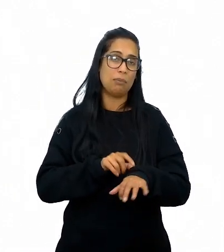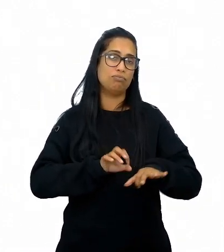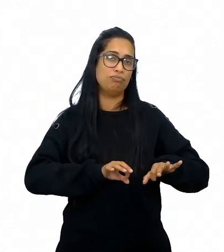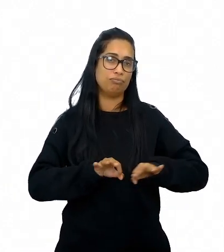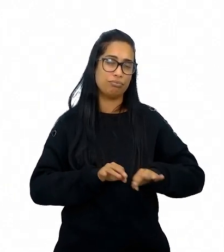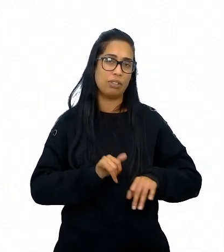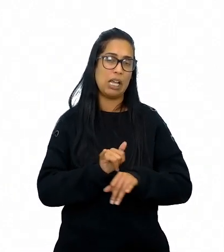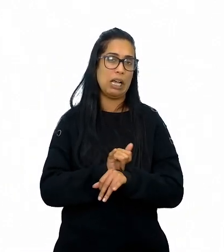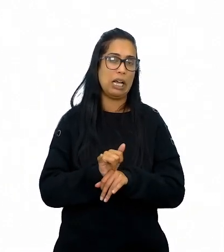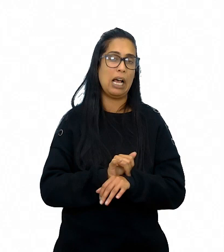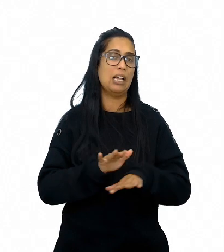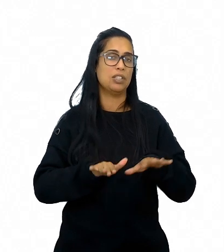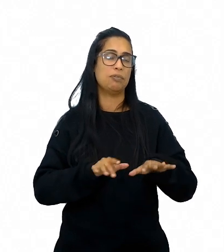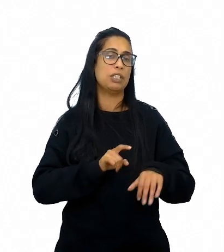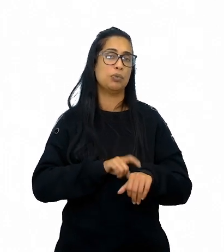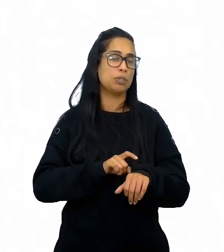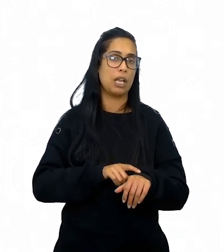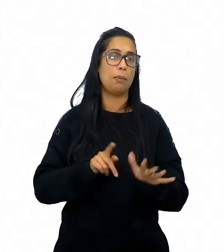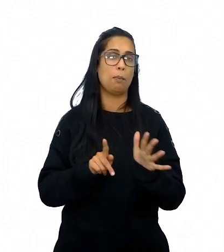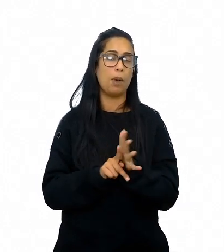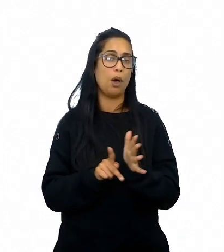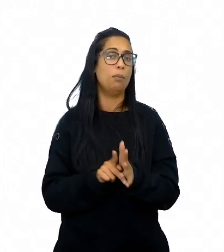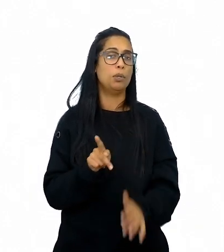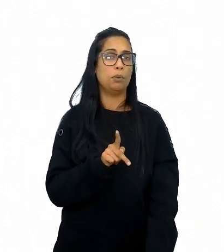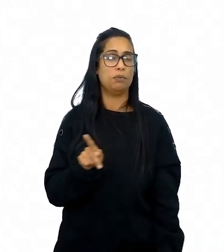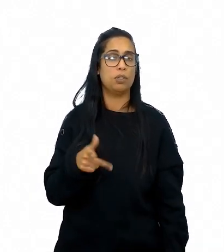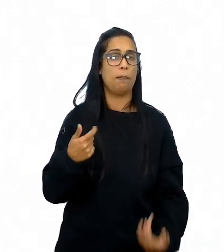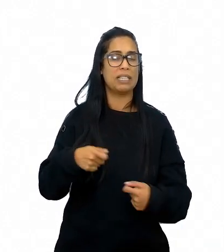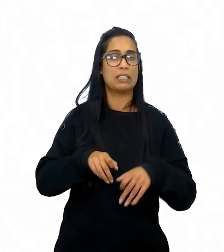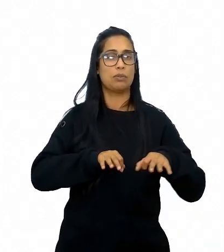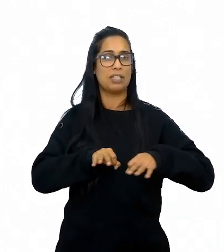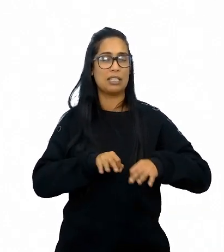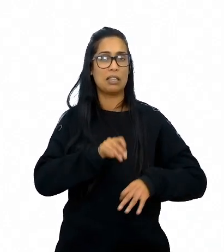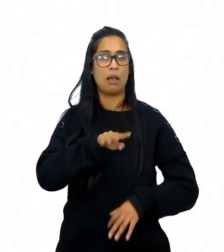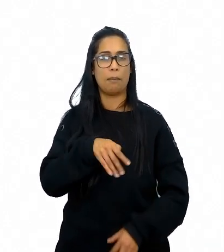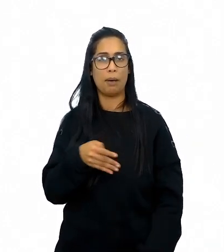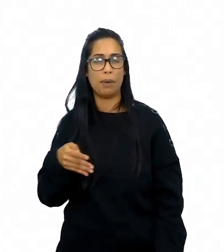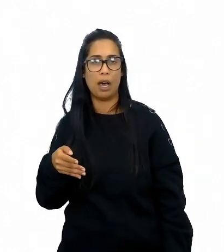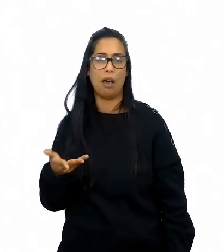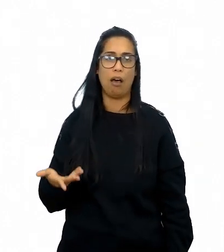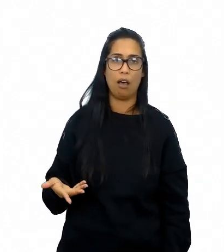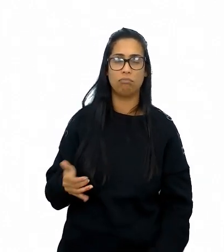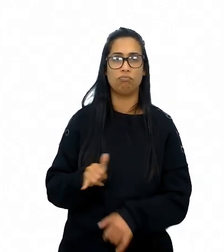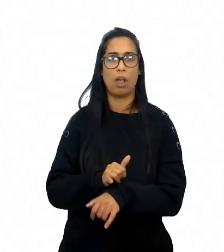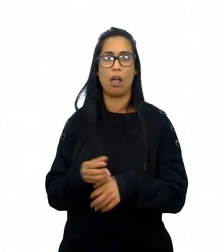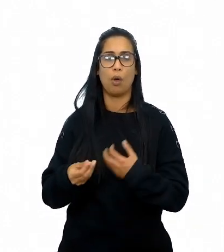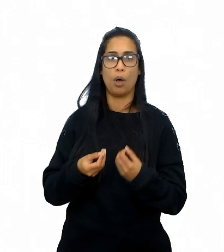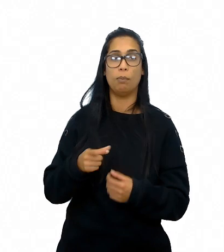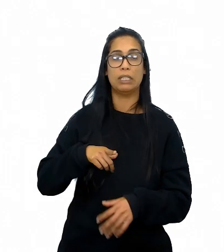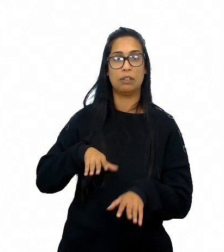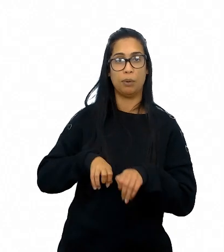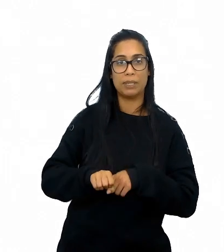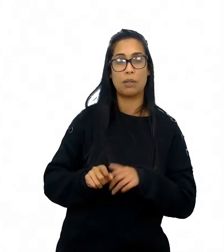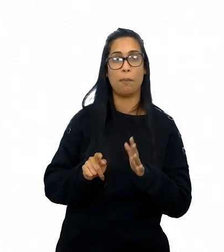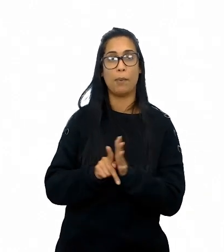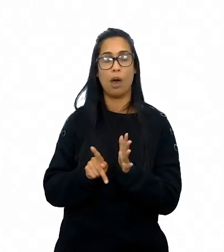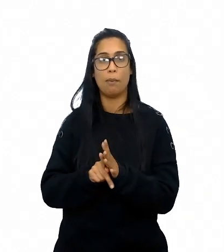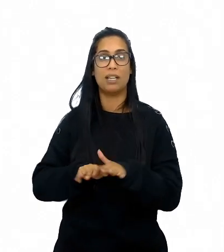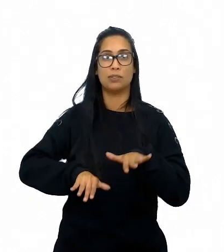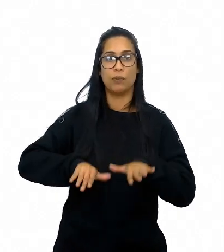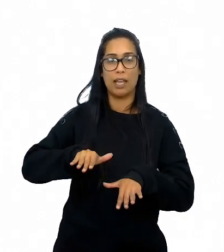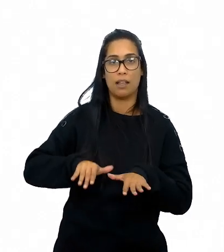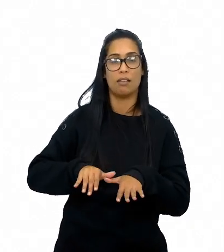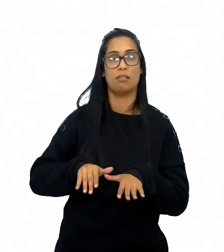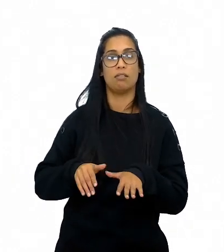do tempo que vocês, professores e professoras, precisam para se organizar, as nossas formações sempre acabam sendo um pouco,